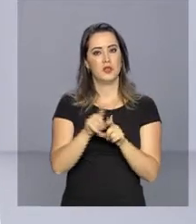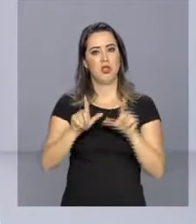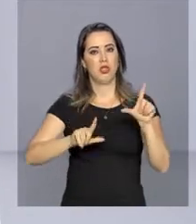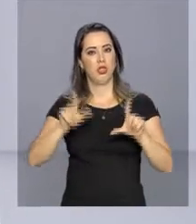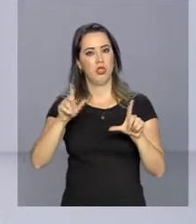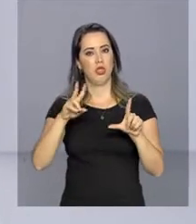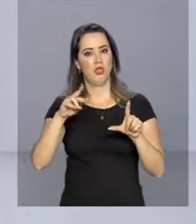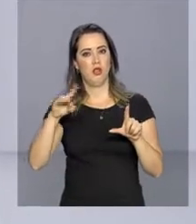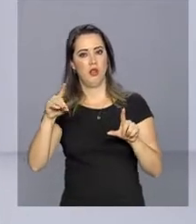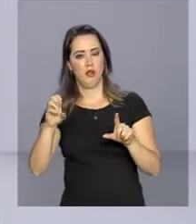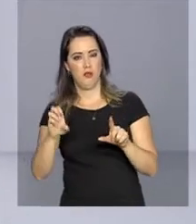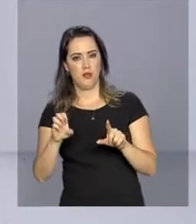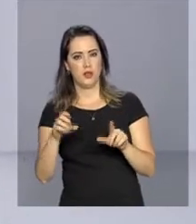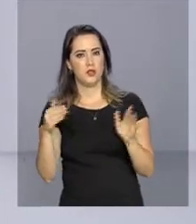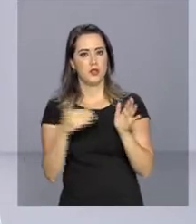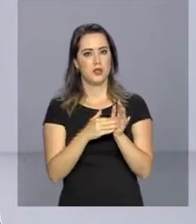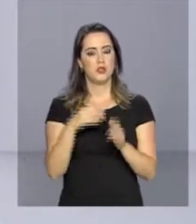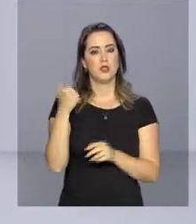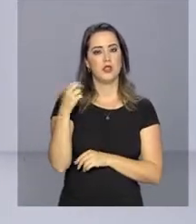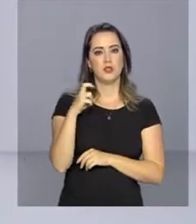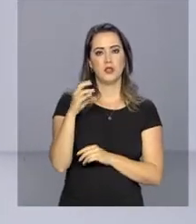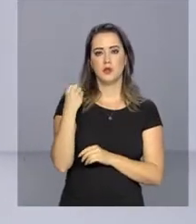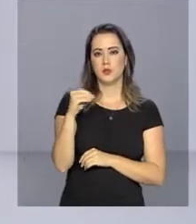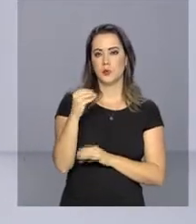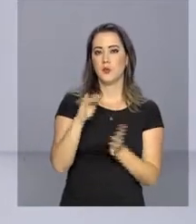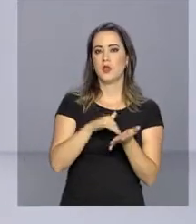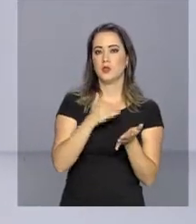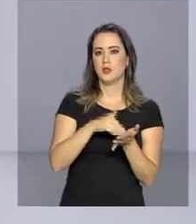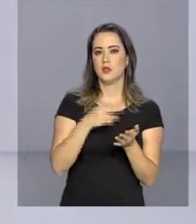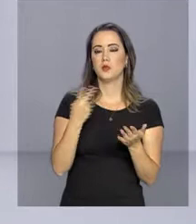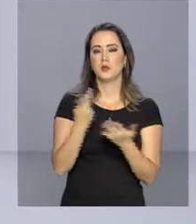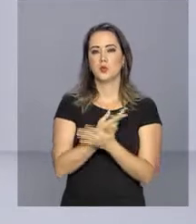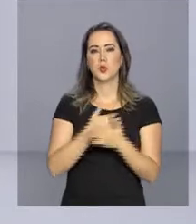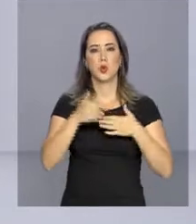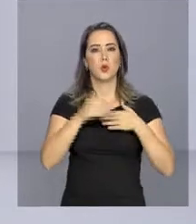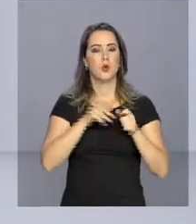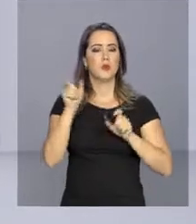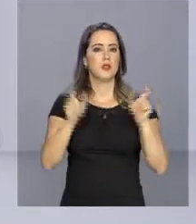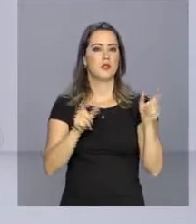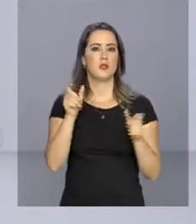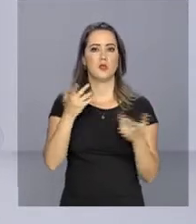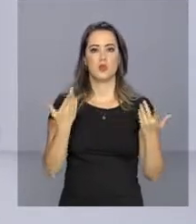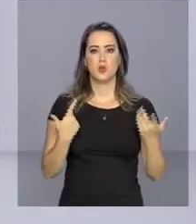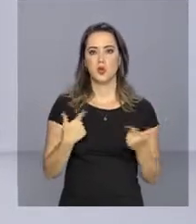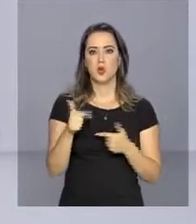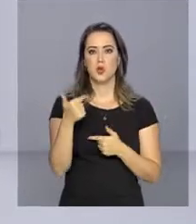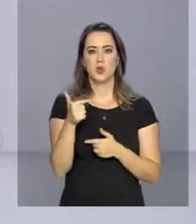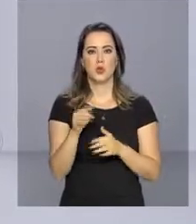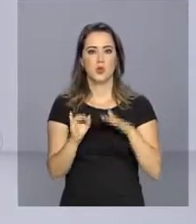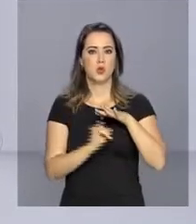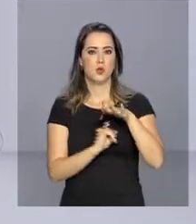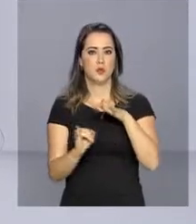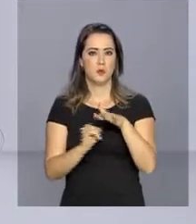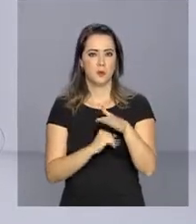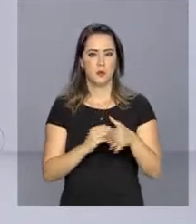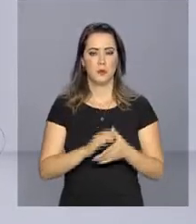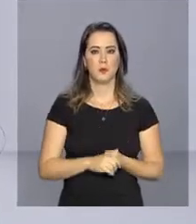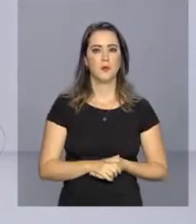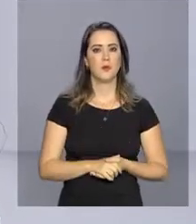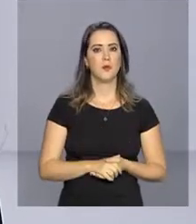até o dia 15 de outubro a inscrição pode ser feita por qualquer pessoa física e sem vínculo com